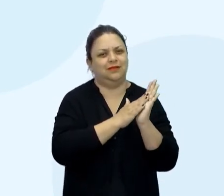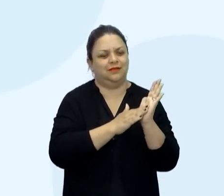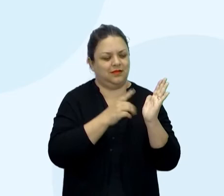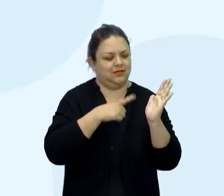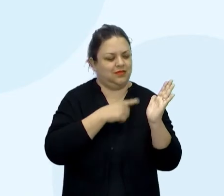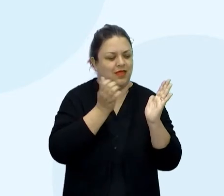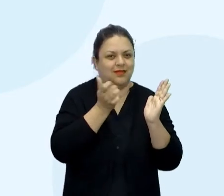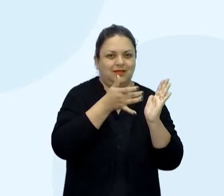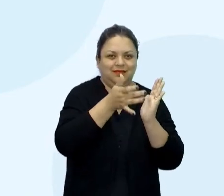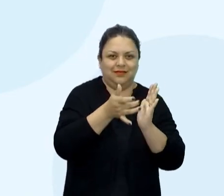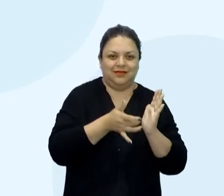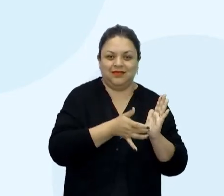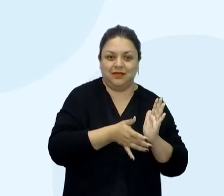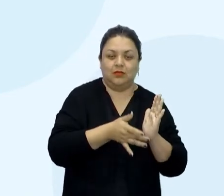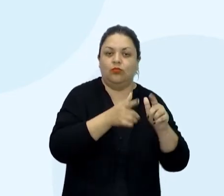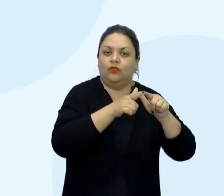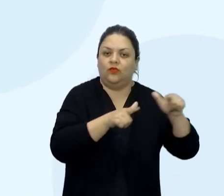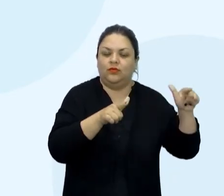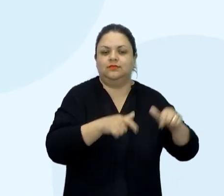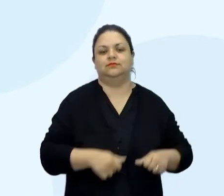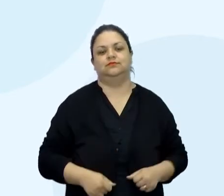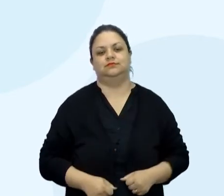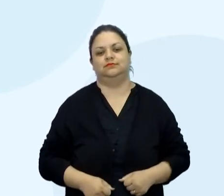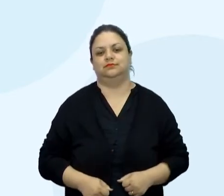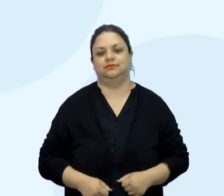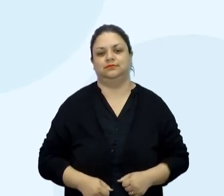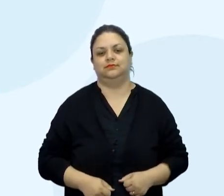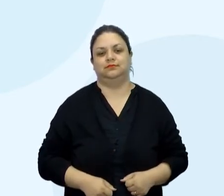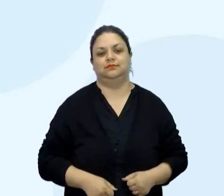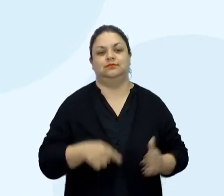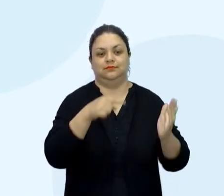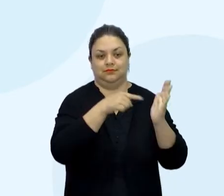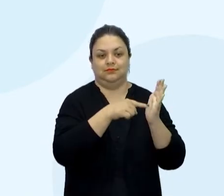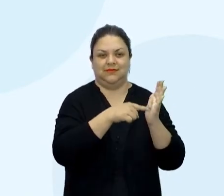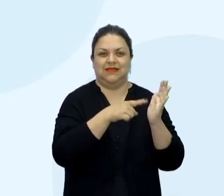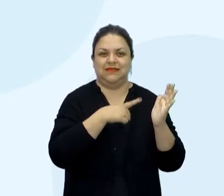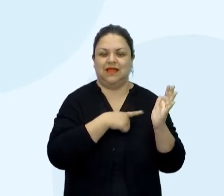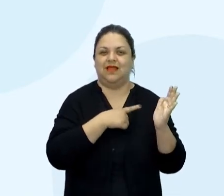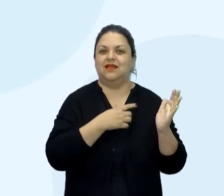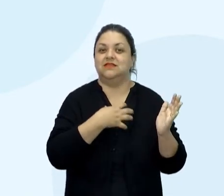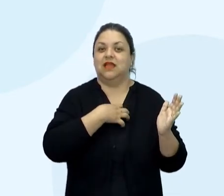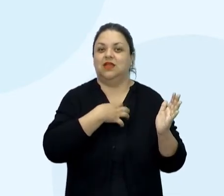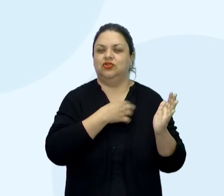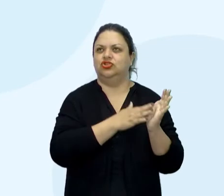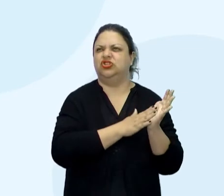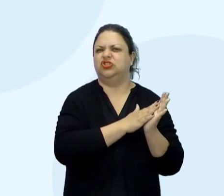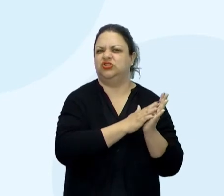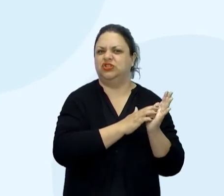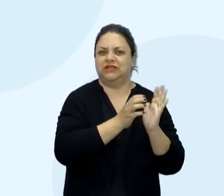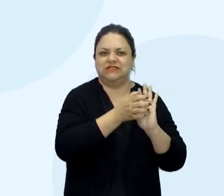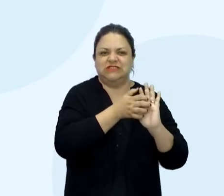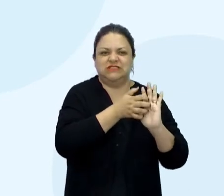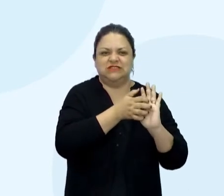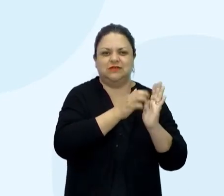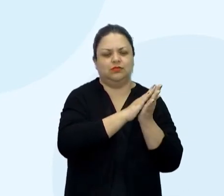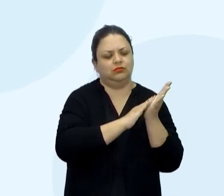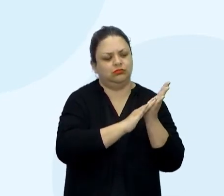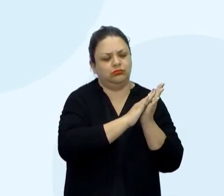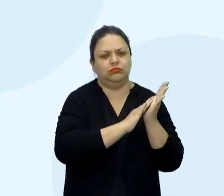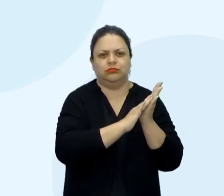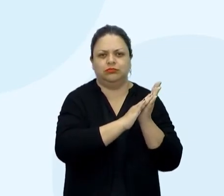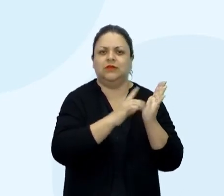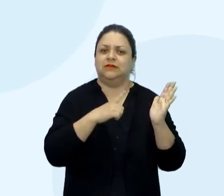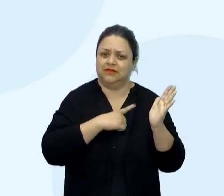eles se caracterizam aí por produzir estruturas com porosidade, tá? Então,